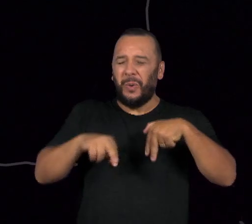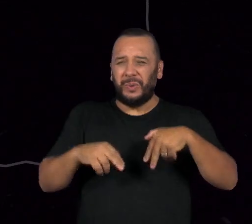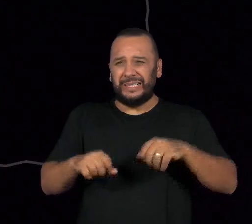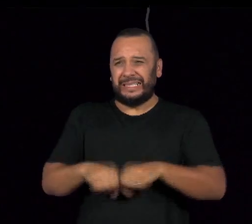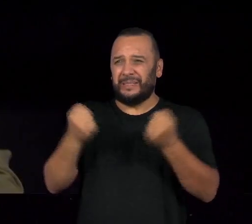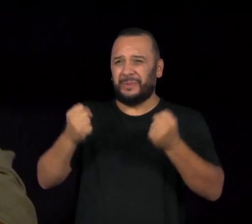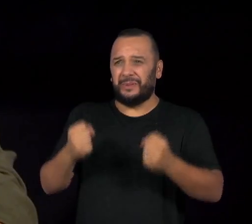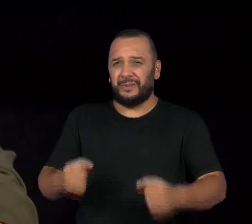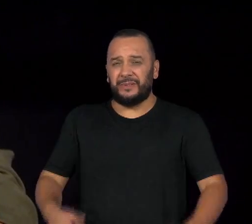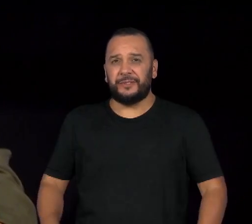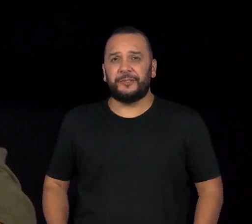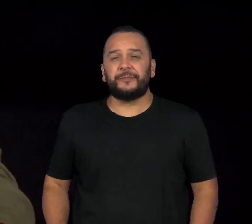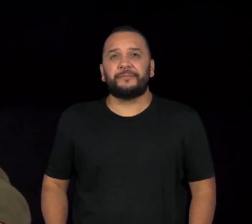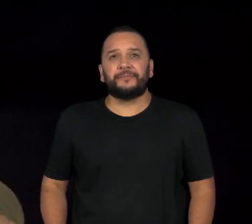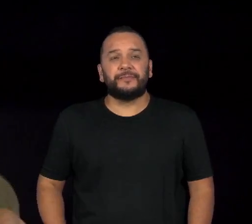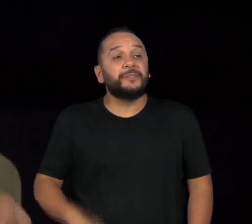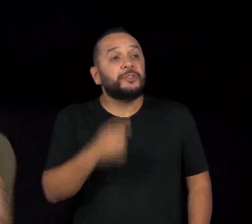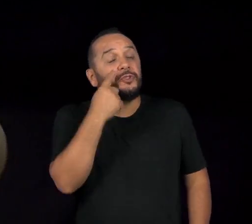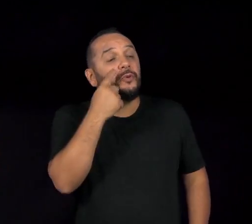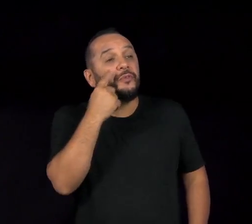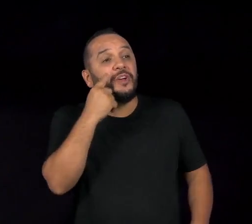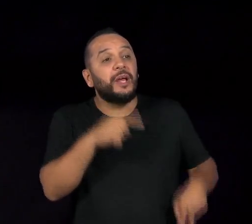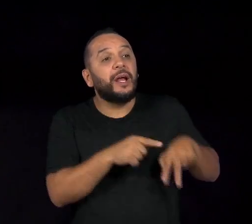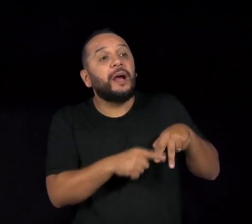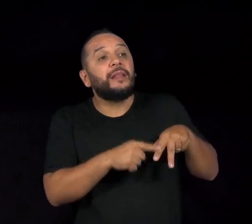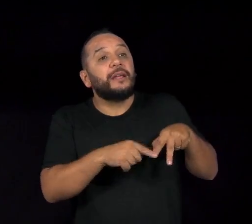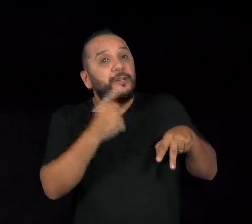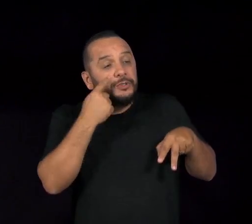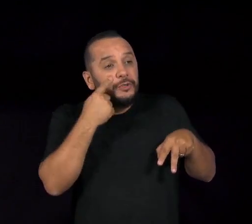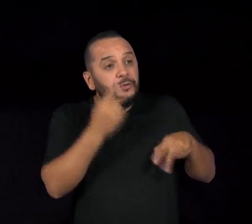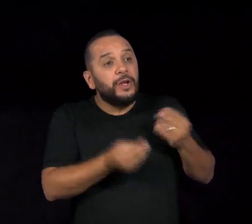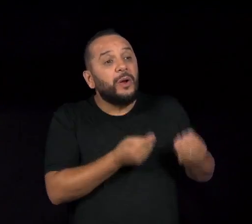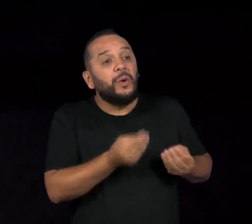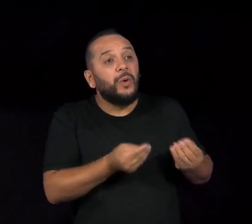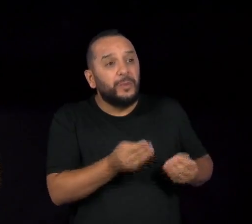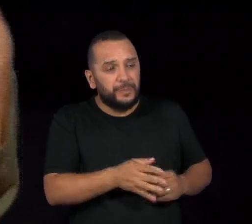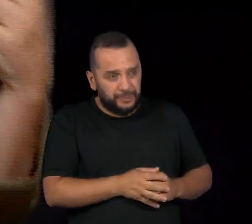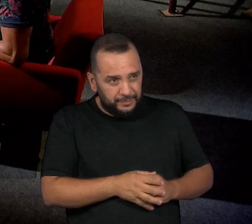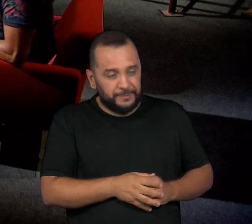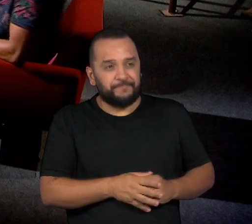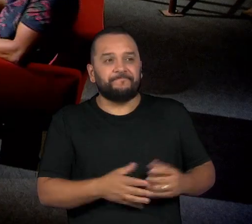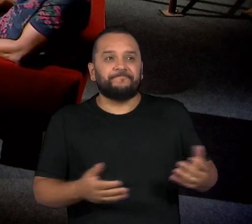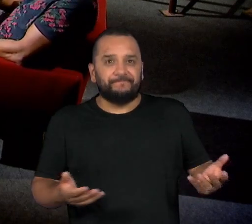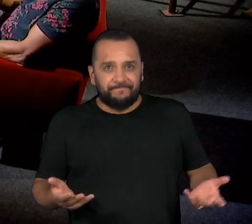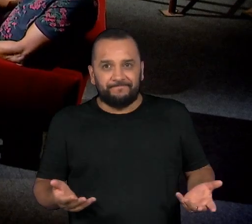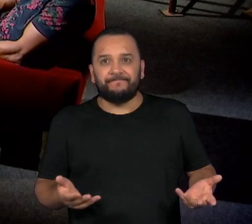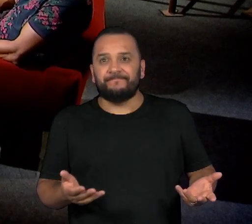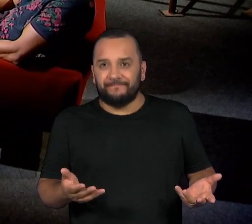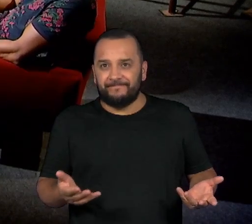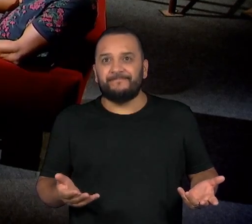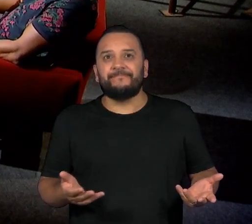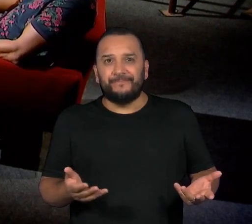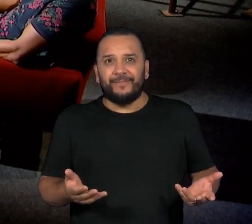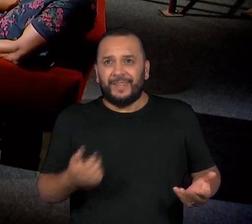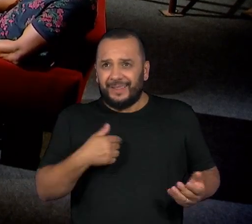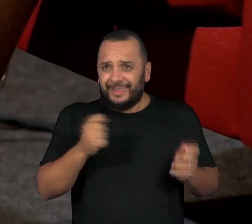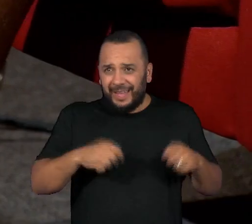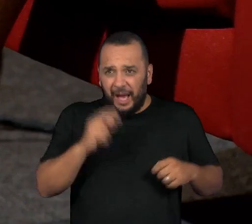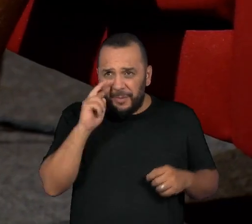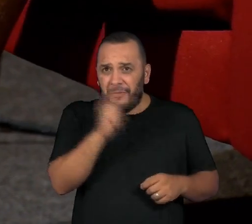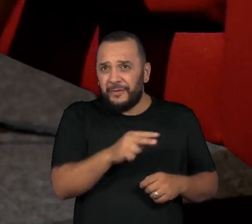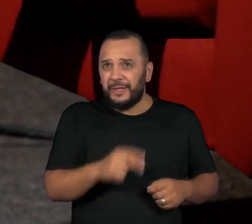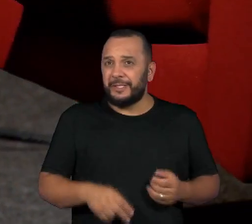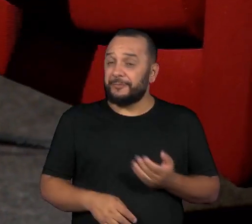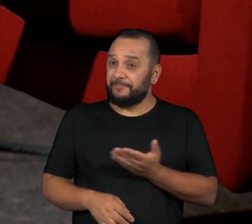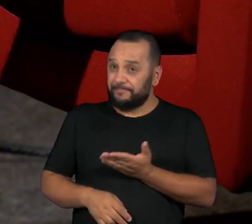hein? Deixa eu ver a canela dele, como é que tá. Por isso que eu vim de bermuda. Ainda dá pra ver isso ou não?